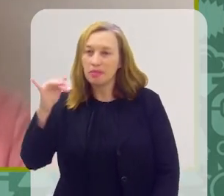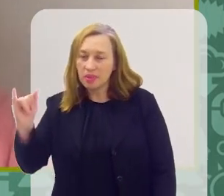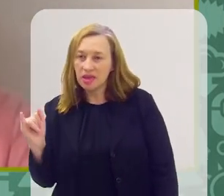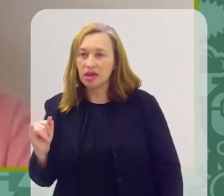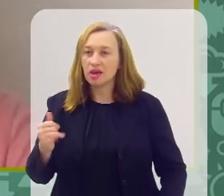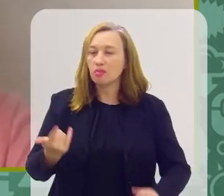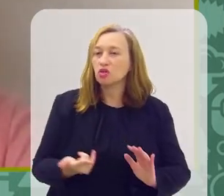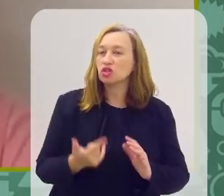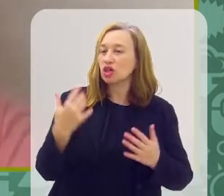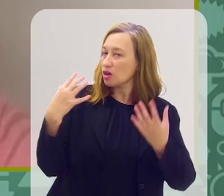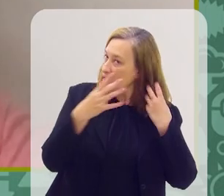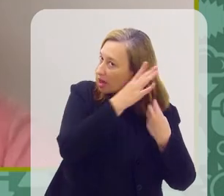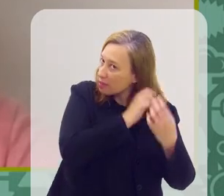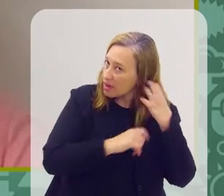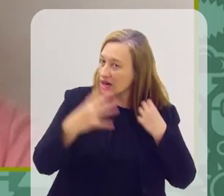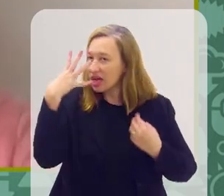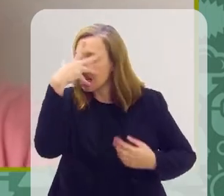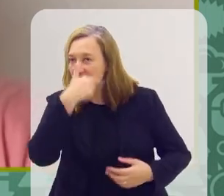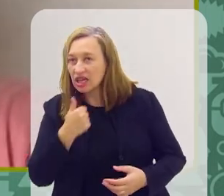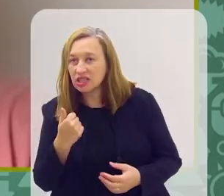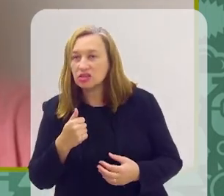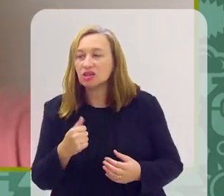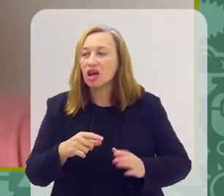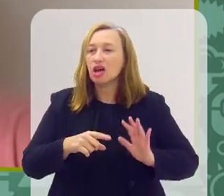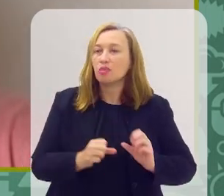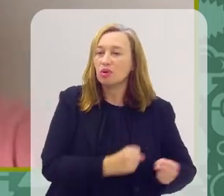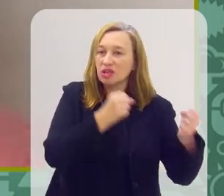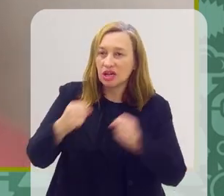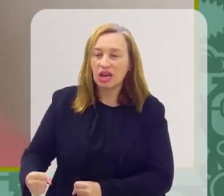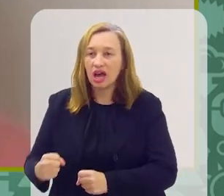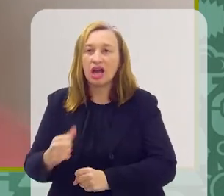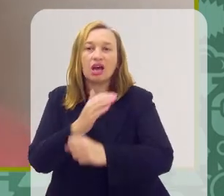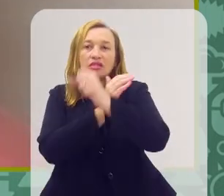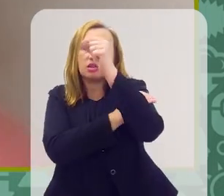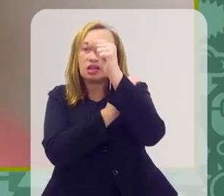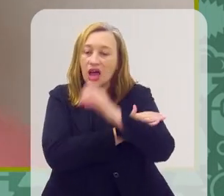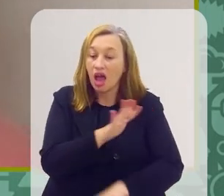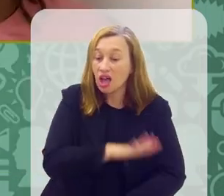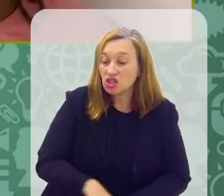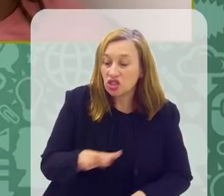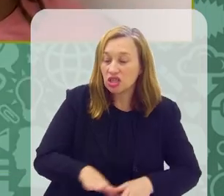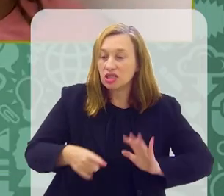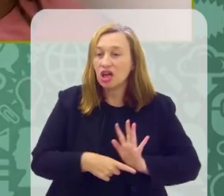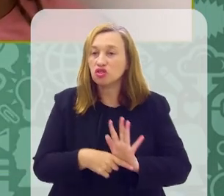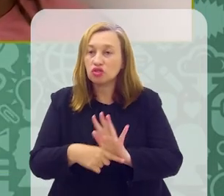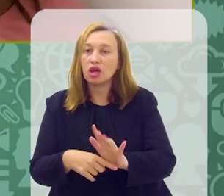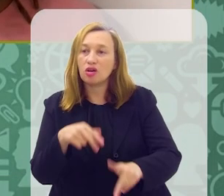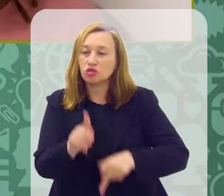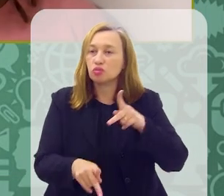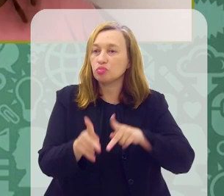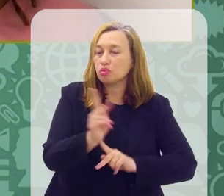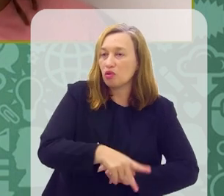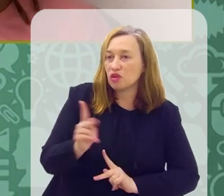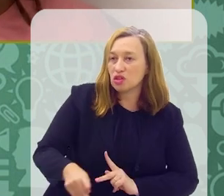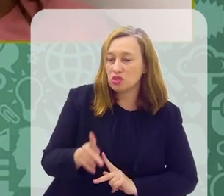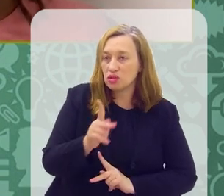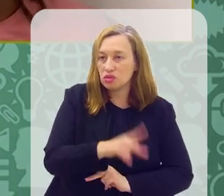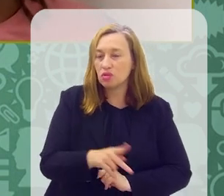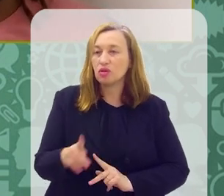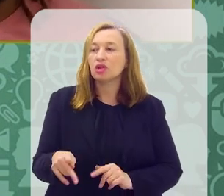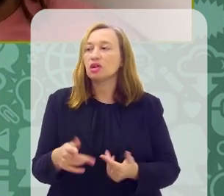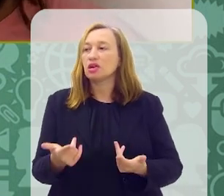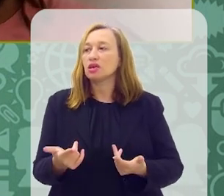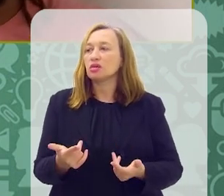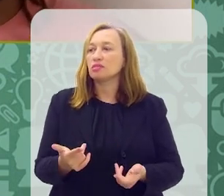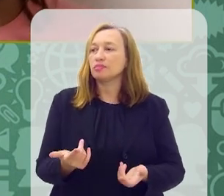Bonito Tour, para empoderar, para letrar racialmente as nossas crianças e ajudar os educadores também a lidar com essa